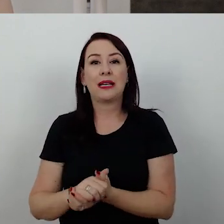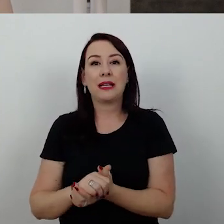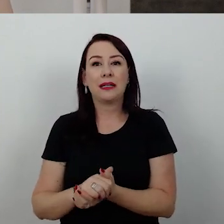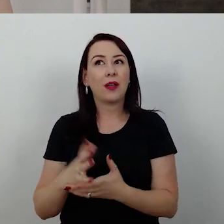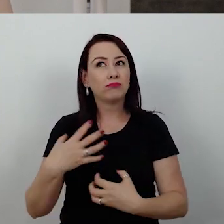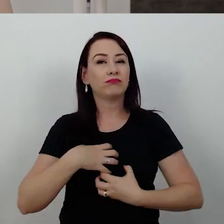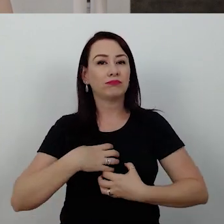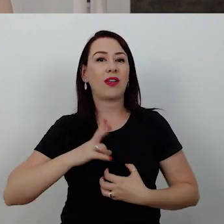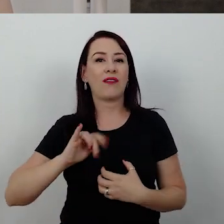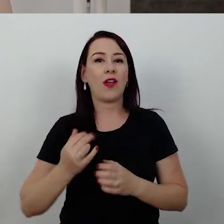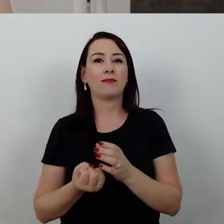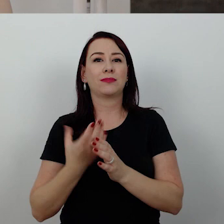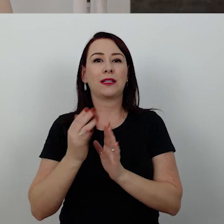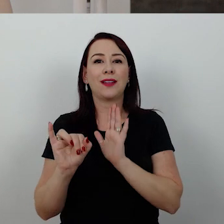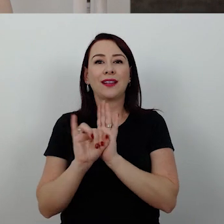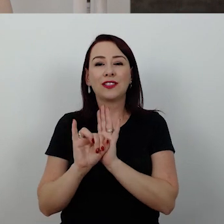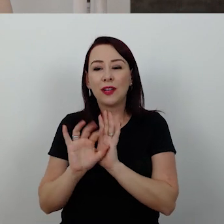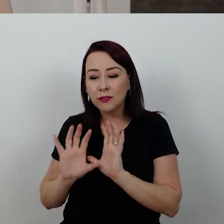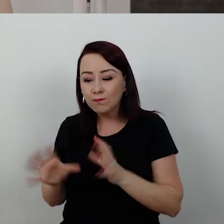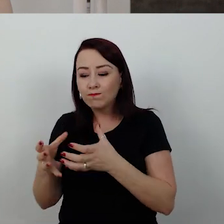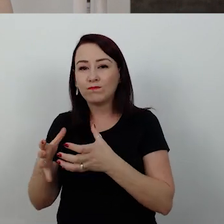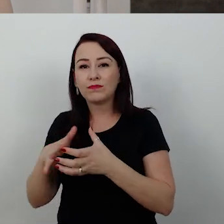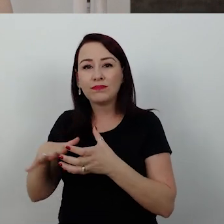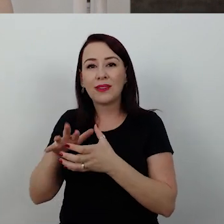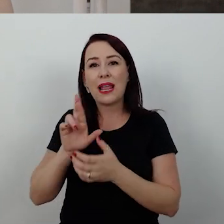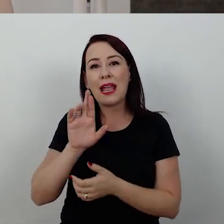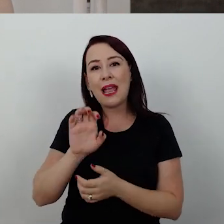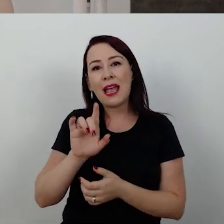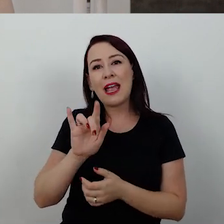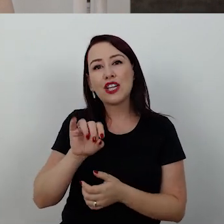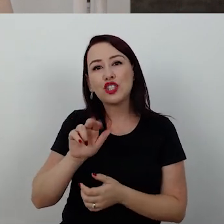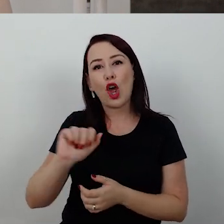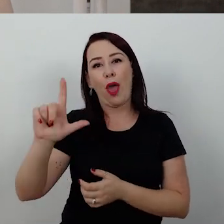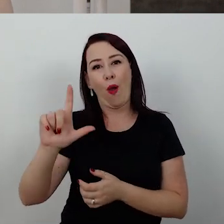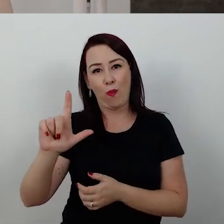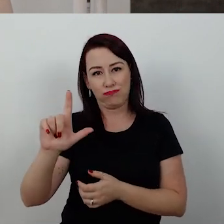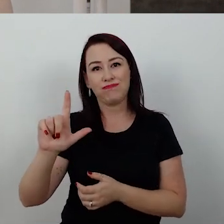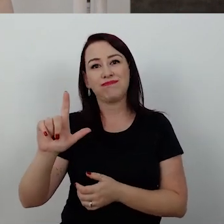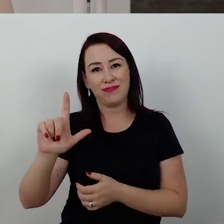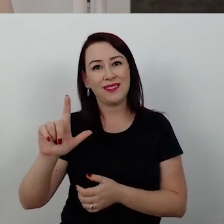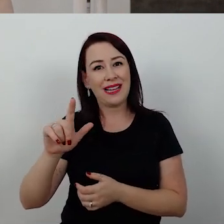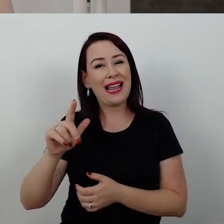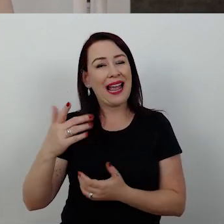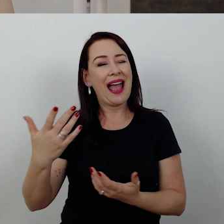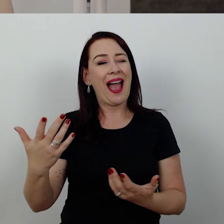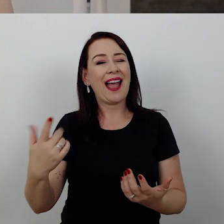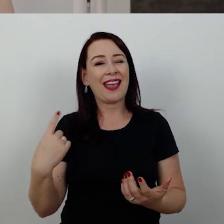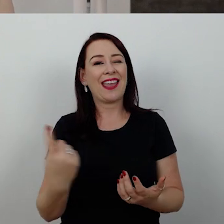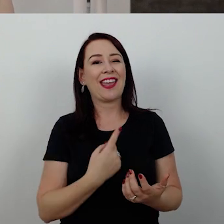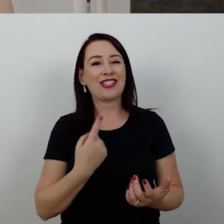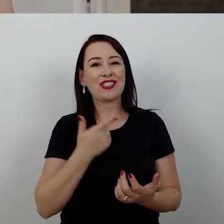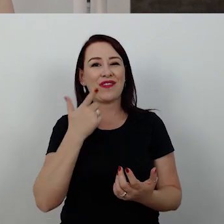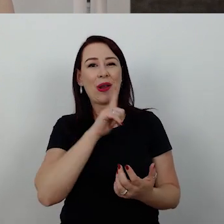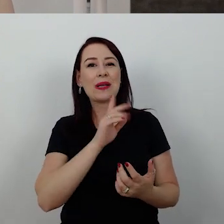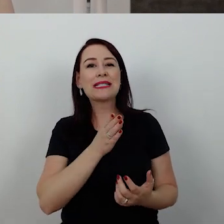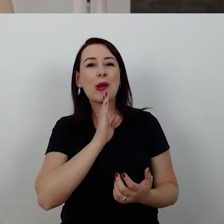vai trazer essa regionalização da produção audiovisual. E aí a gente vai conseguir ver um Brasil que, de